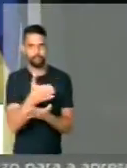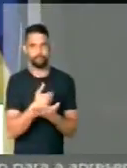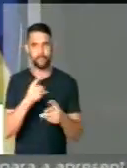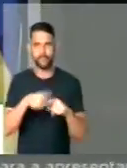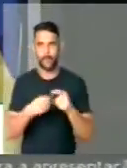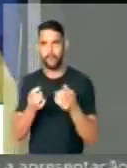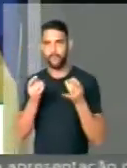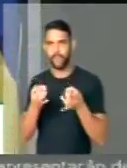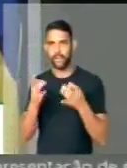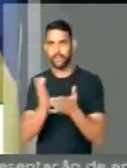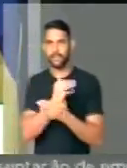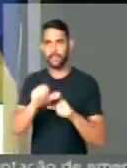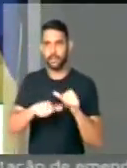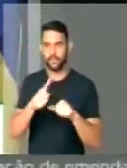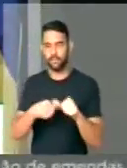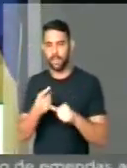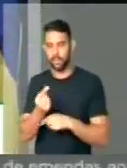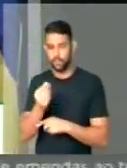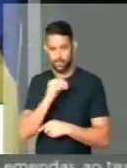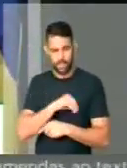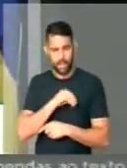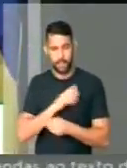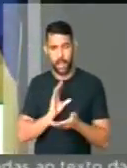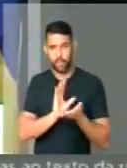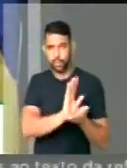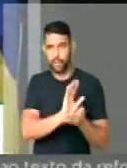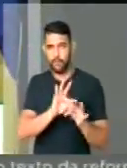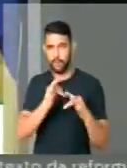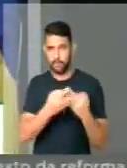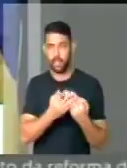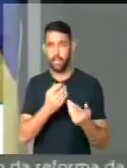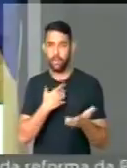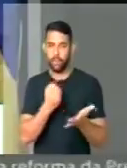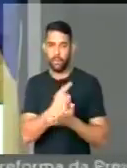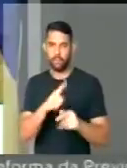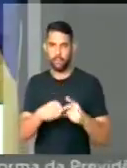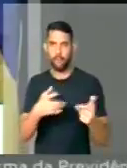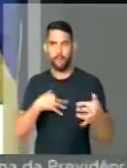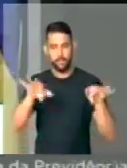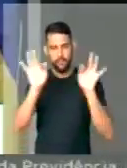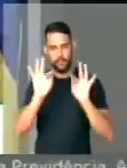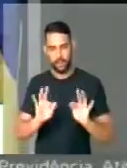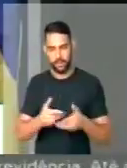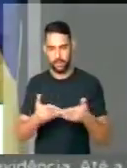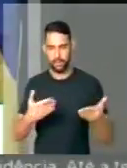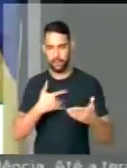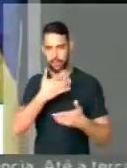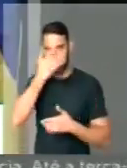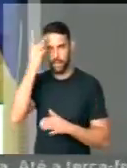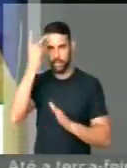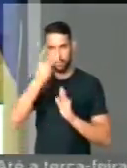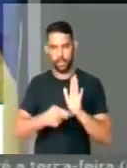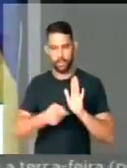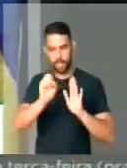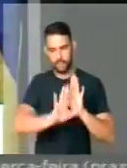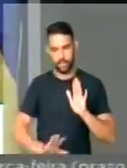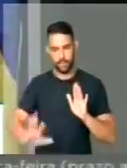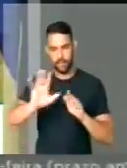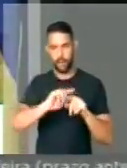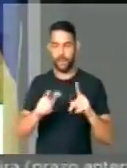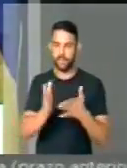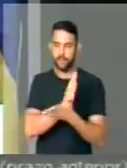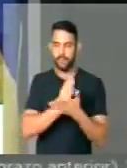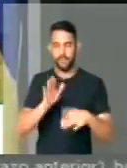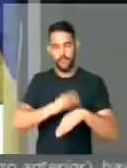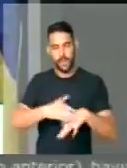se transformar numa rendazinha para a sua família. Eu fico muito feliz com os grandes projetos nacionais, mas talvez